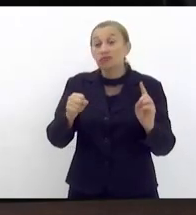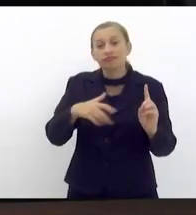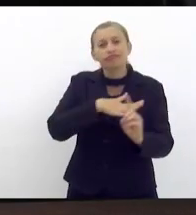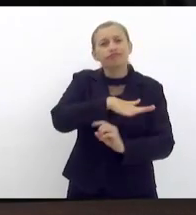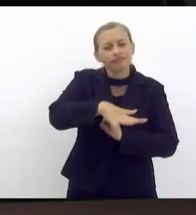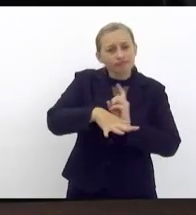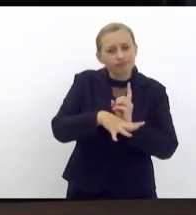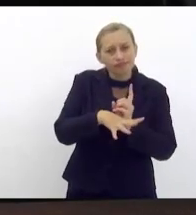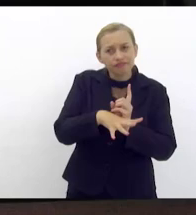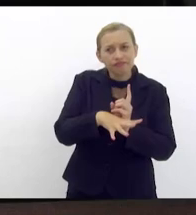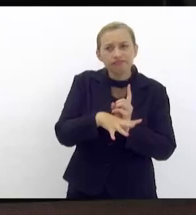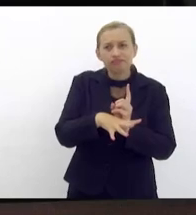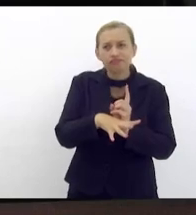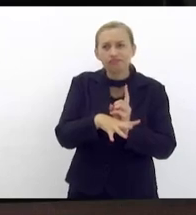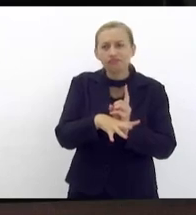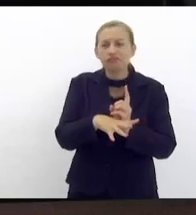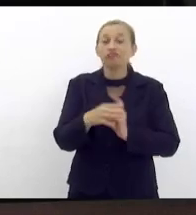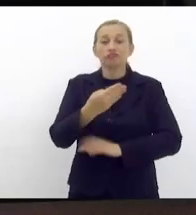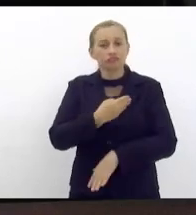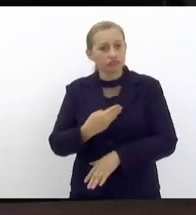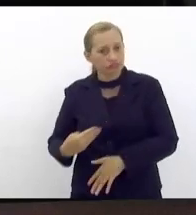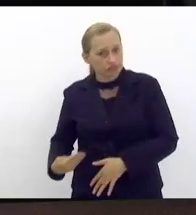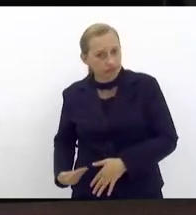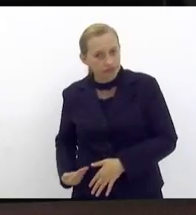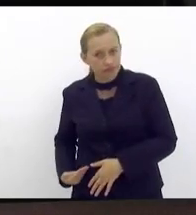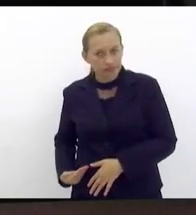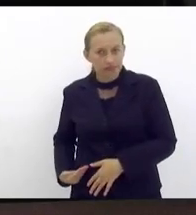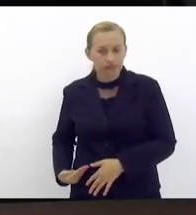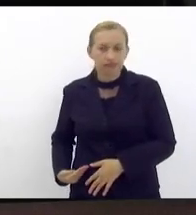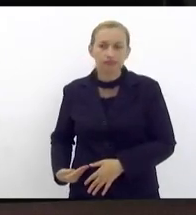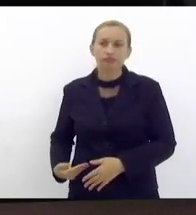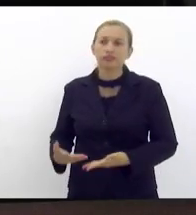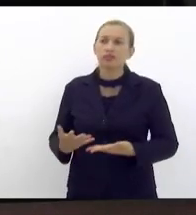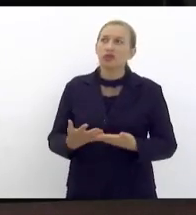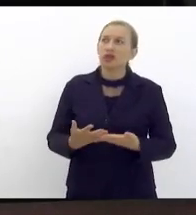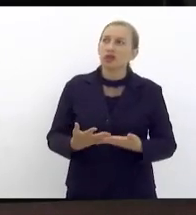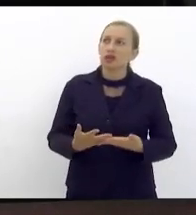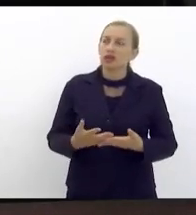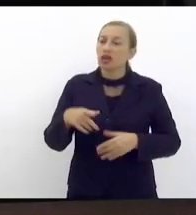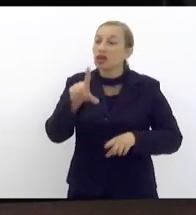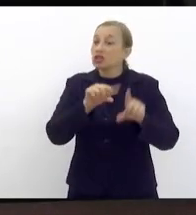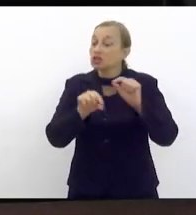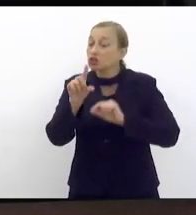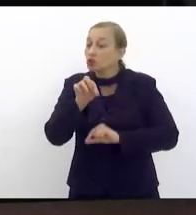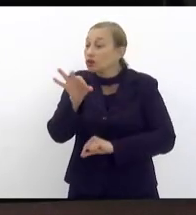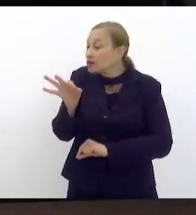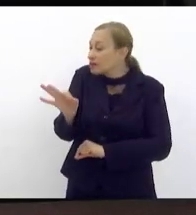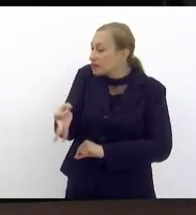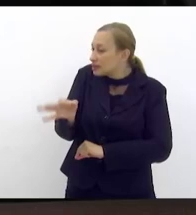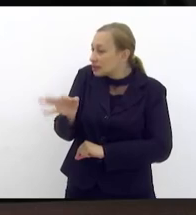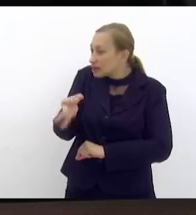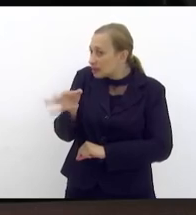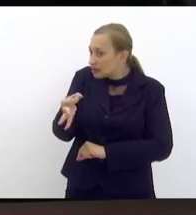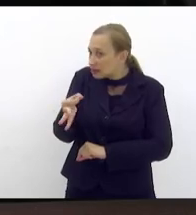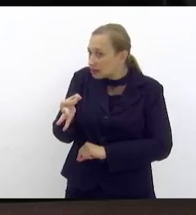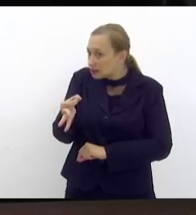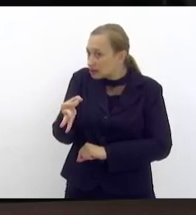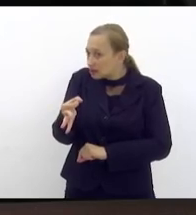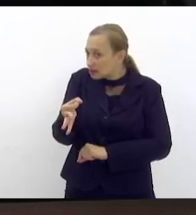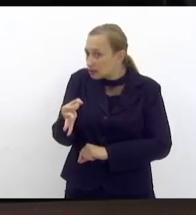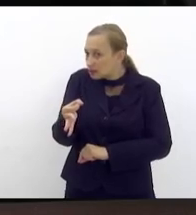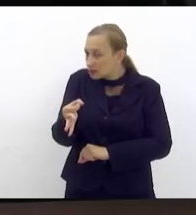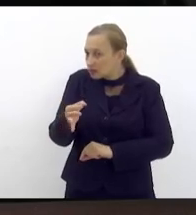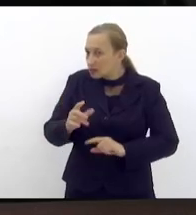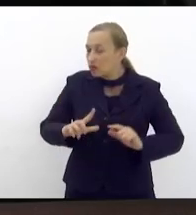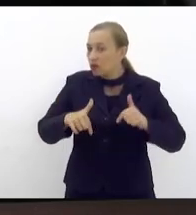sociedade os governos tomem as decisões necessárias e faço